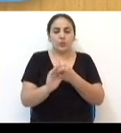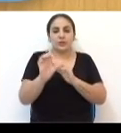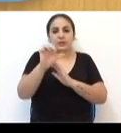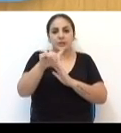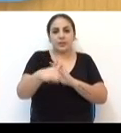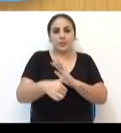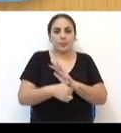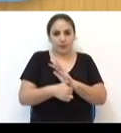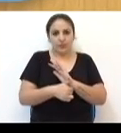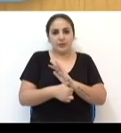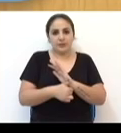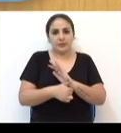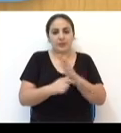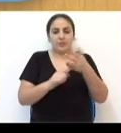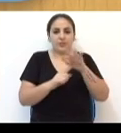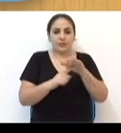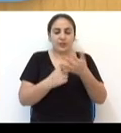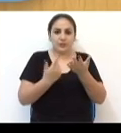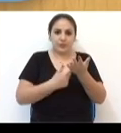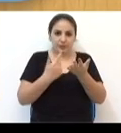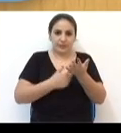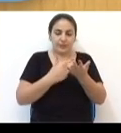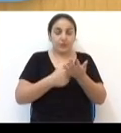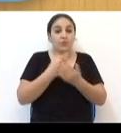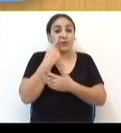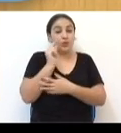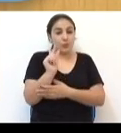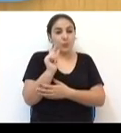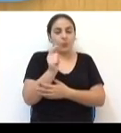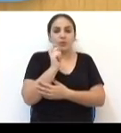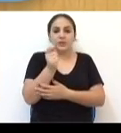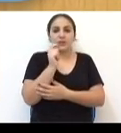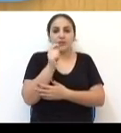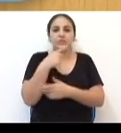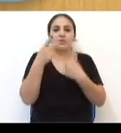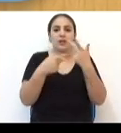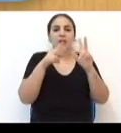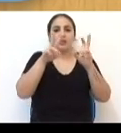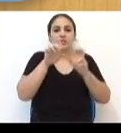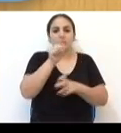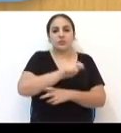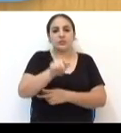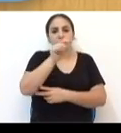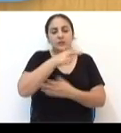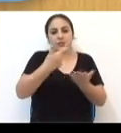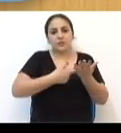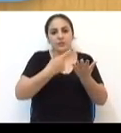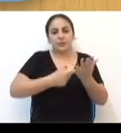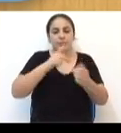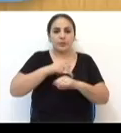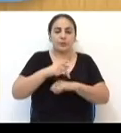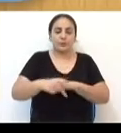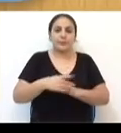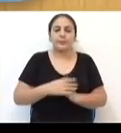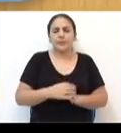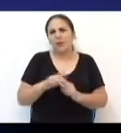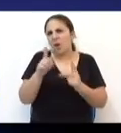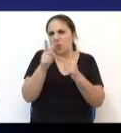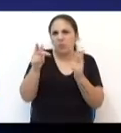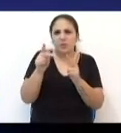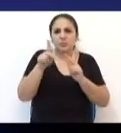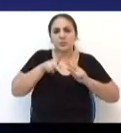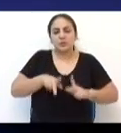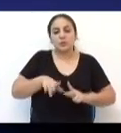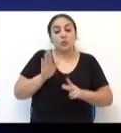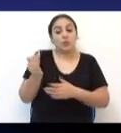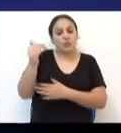30ª edição da Feira do Livro. Acompanhe um trecho da entrevista que fala sobre a Associação de Livreiros de Passo Fundo.